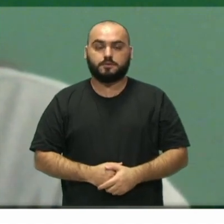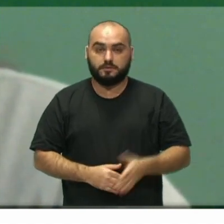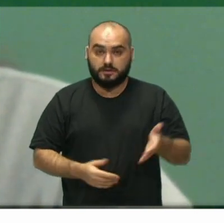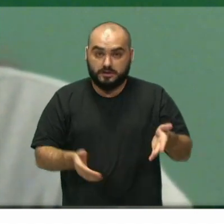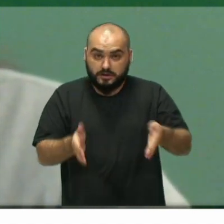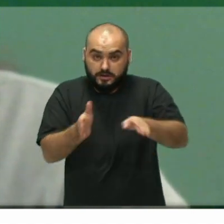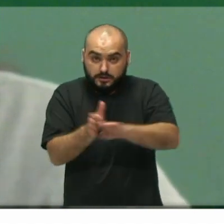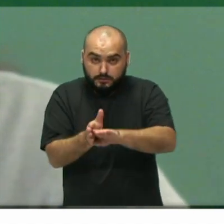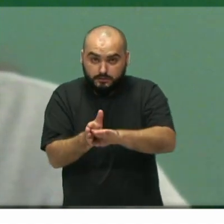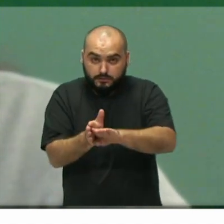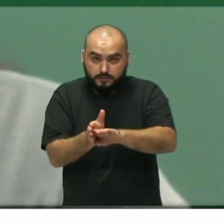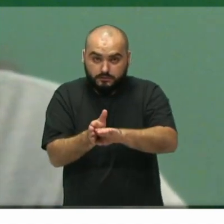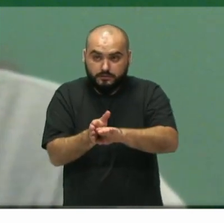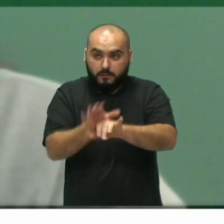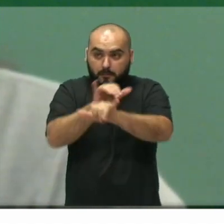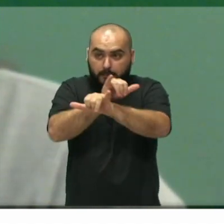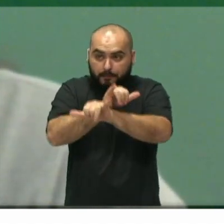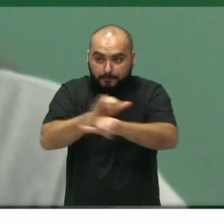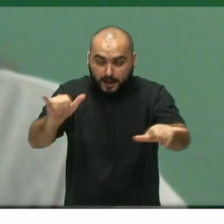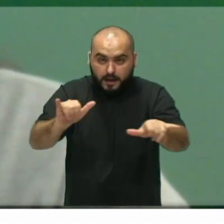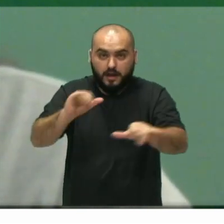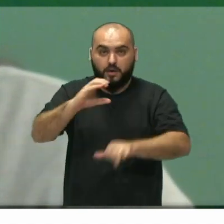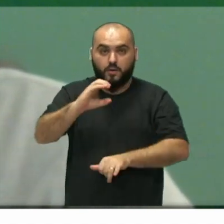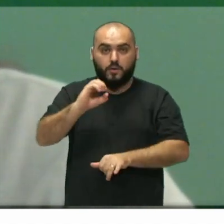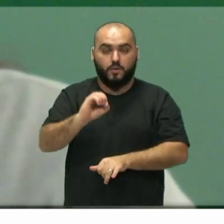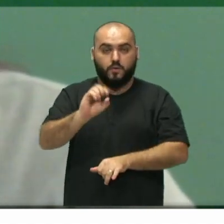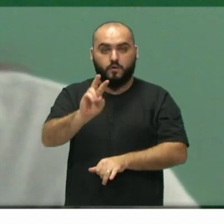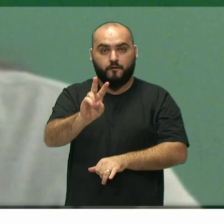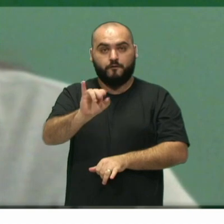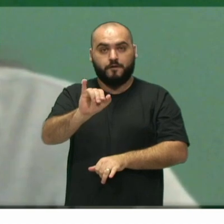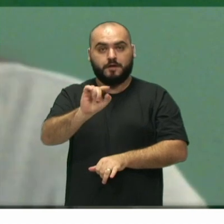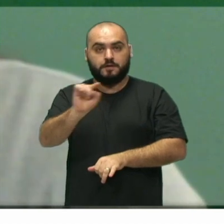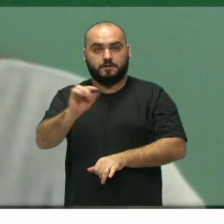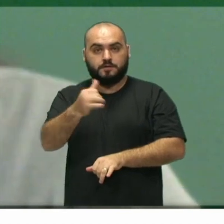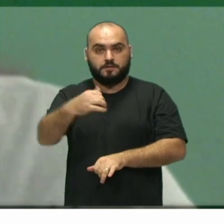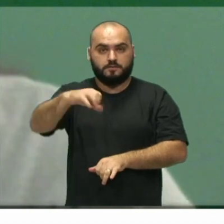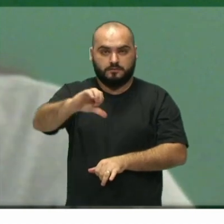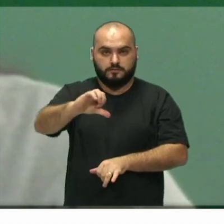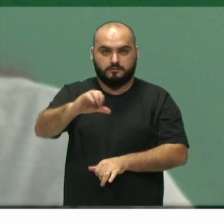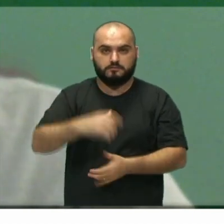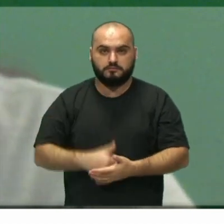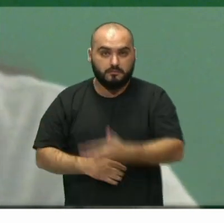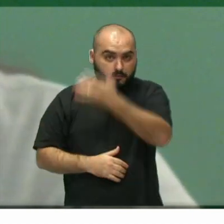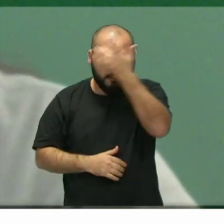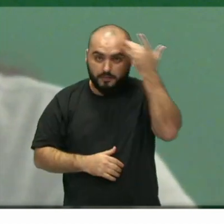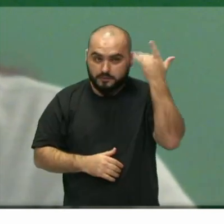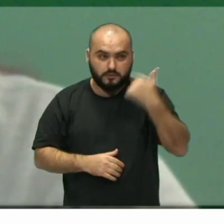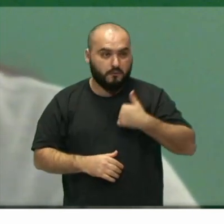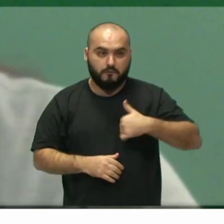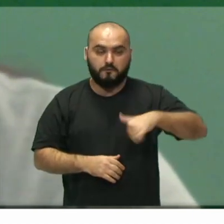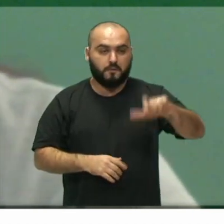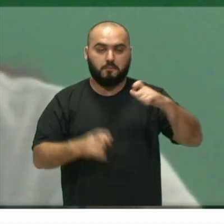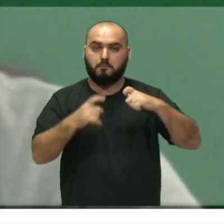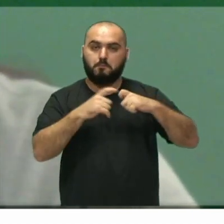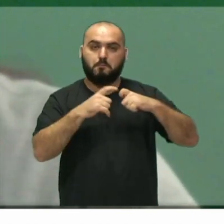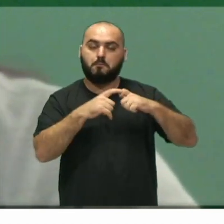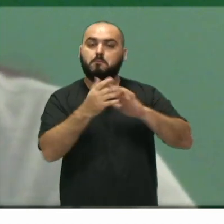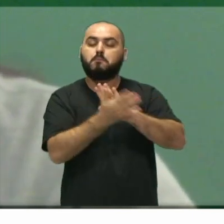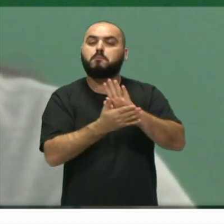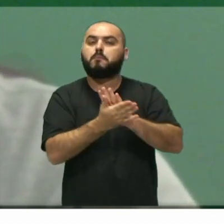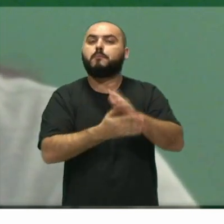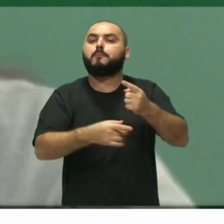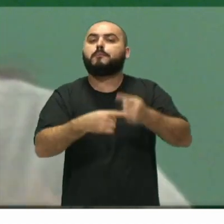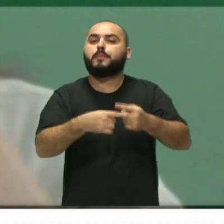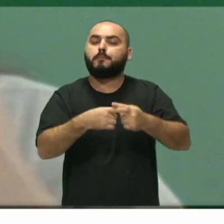notícia do coronavírus, houve uma retração, as pessoas deixaram de consultar, até pelo medo de sair de